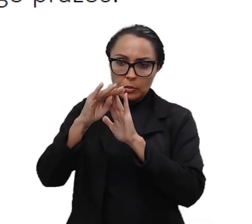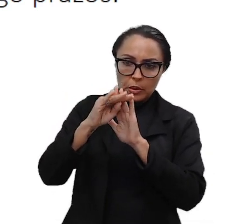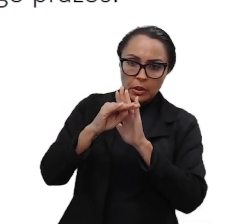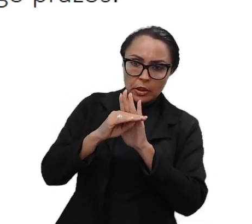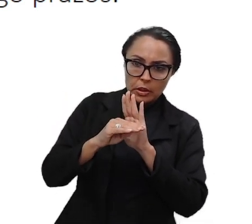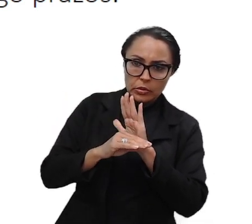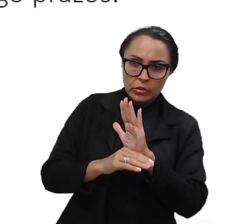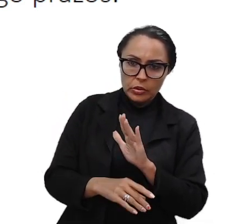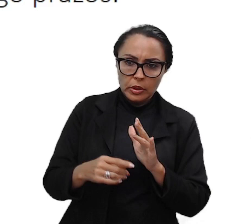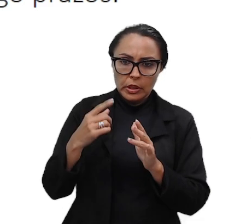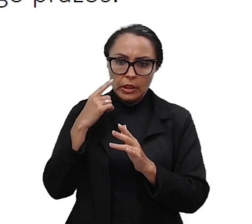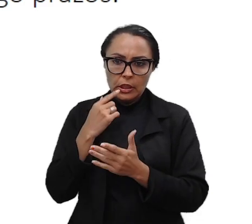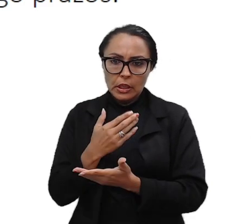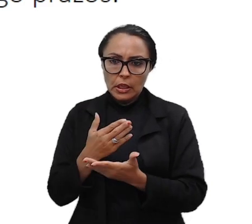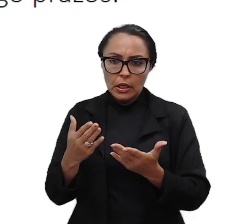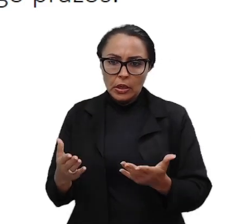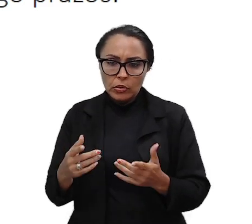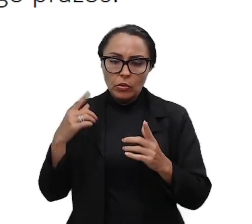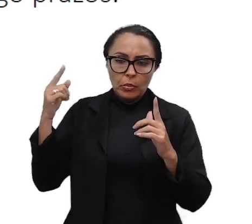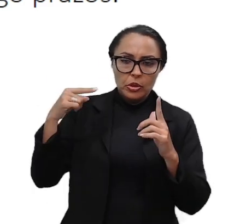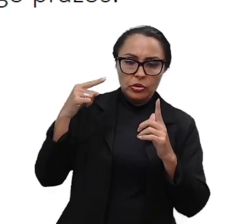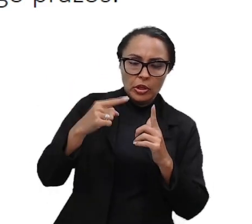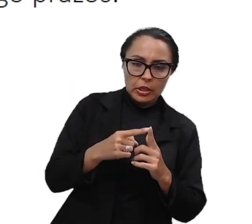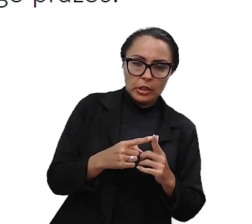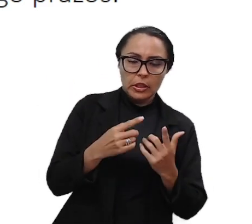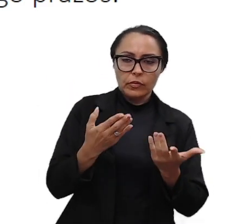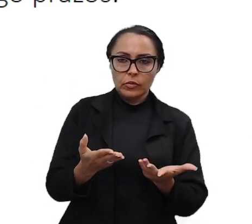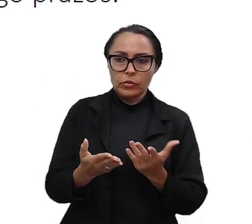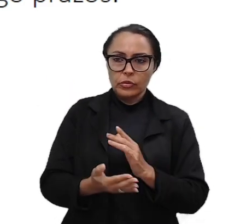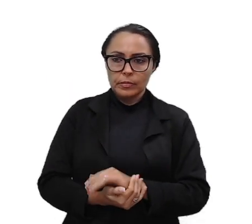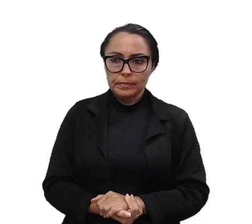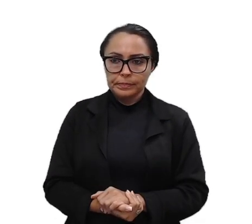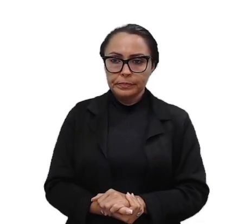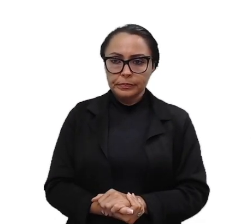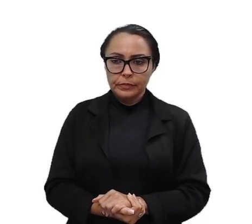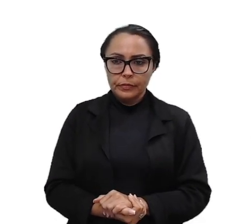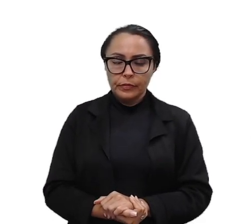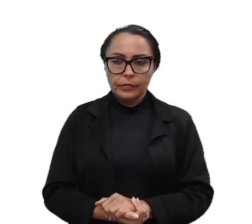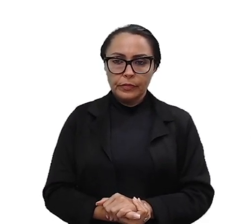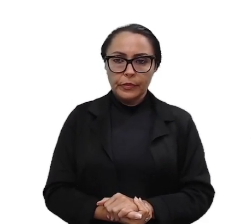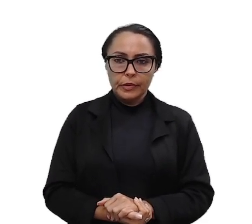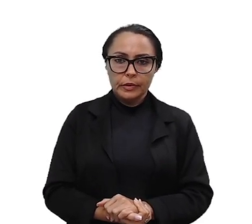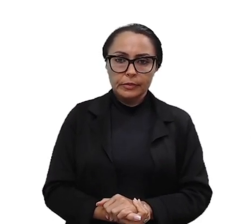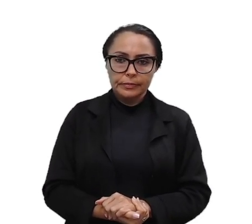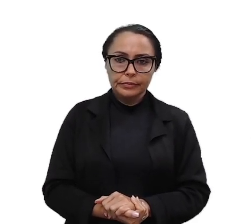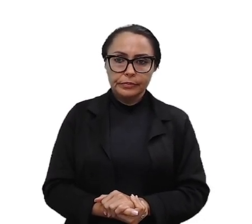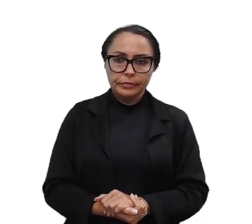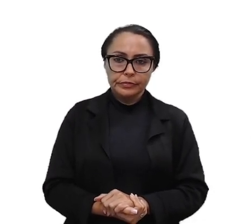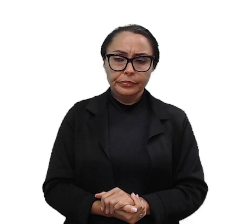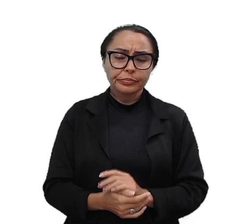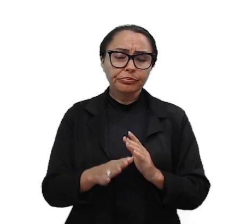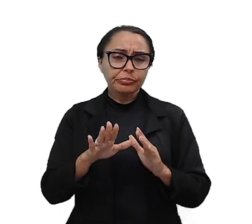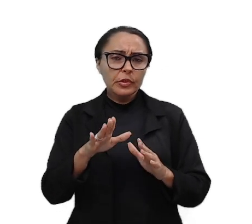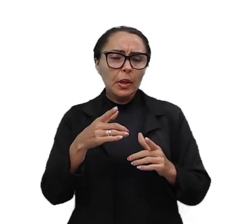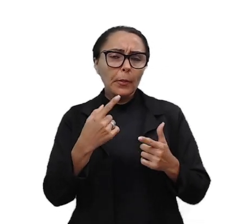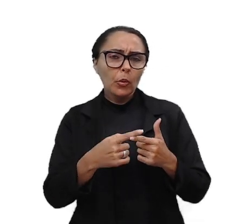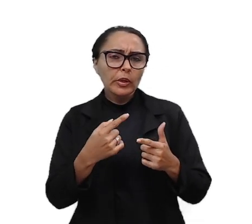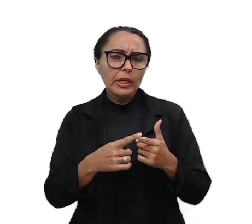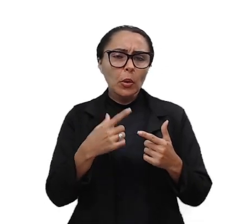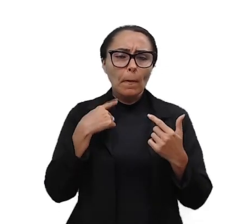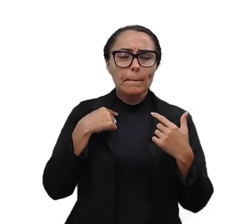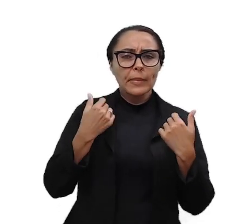e considerações ocasionais caso a caso dos objetivos operacionais. Bom, por que eu preciso prever? Qual